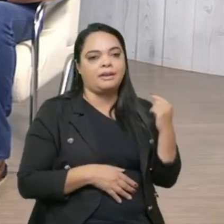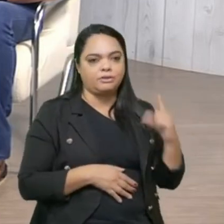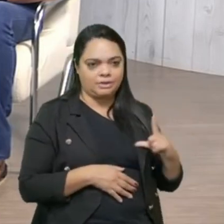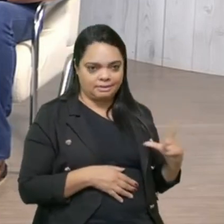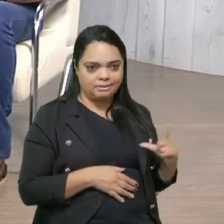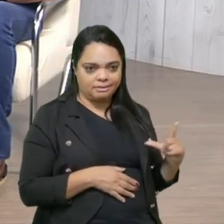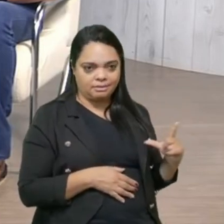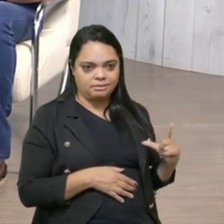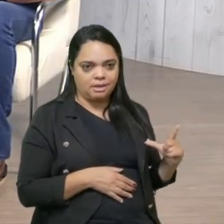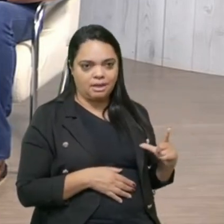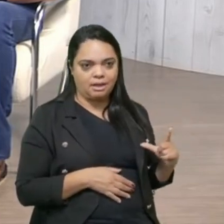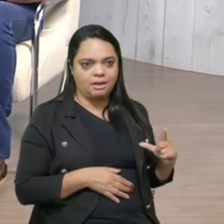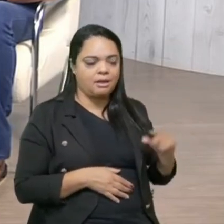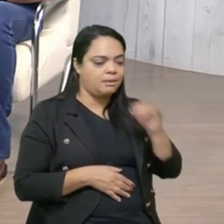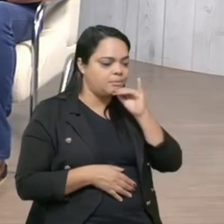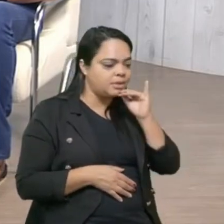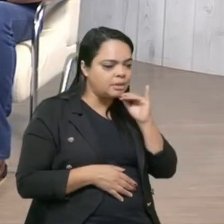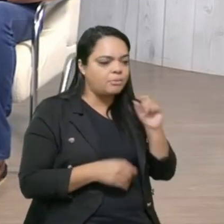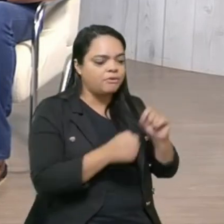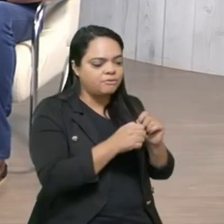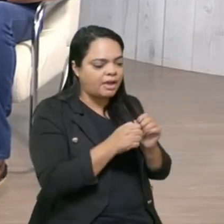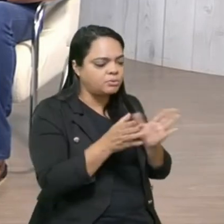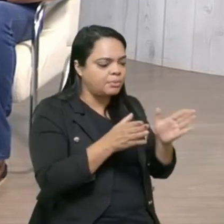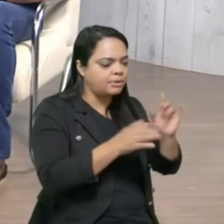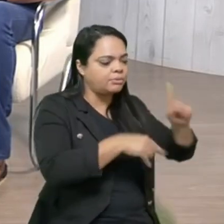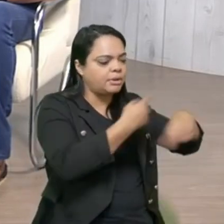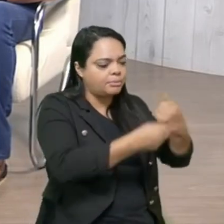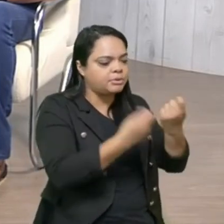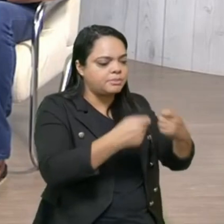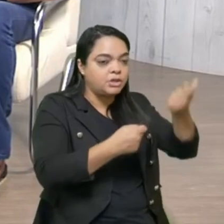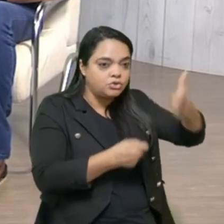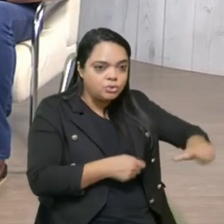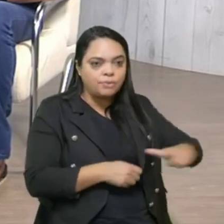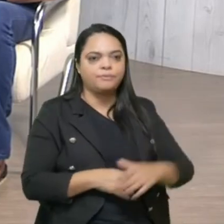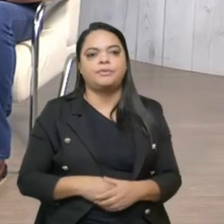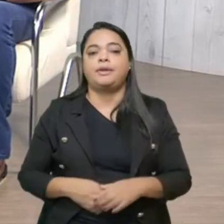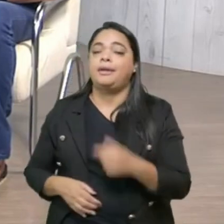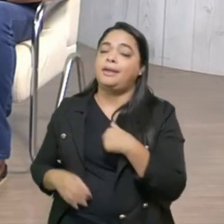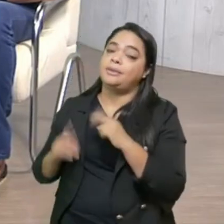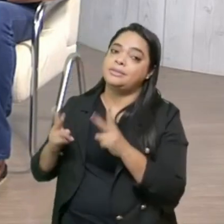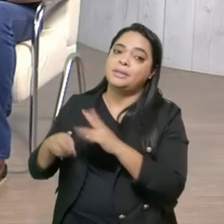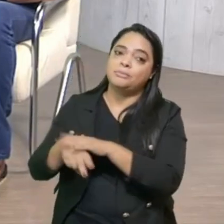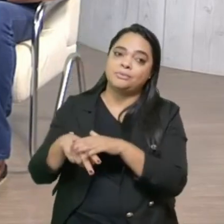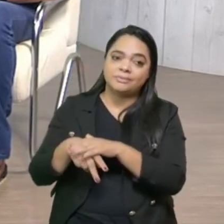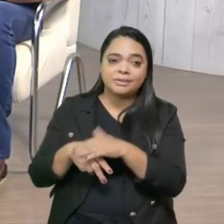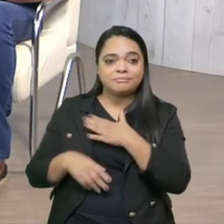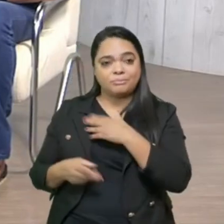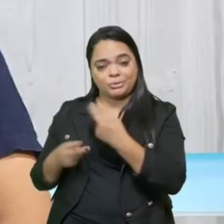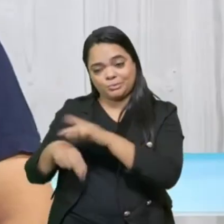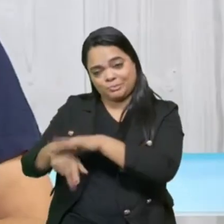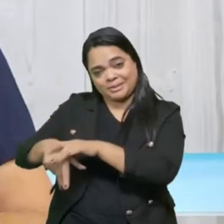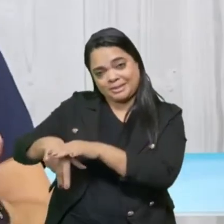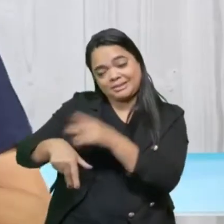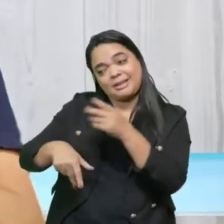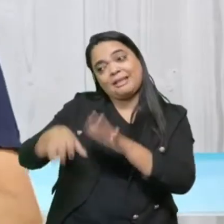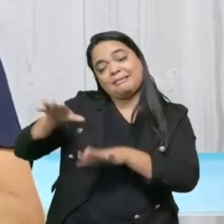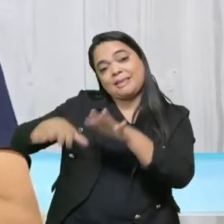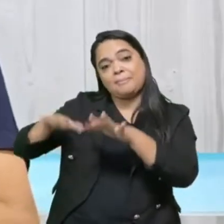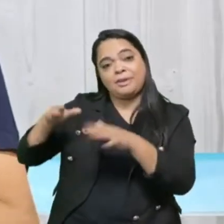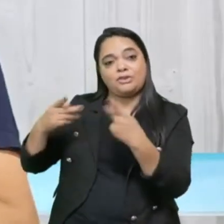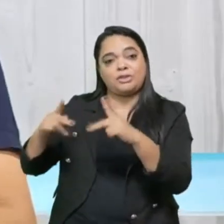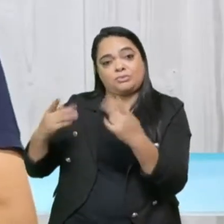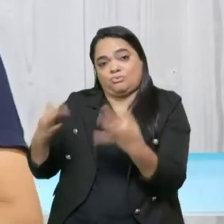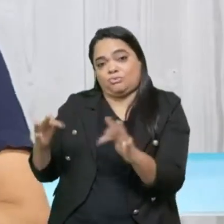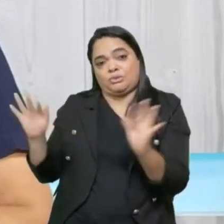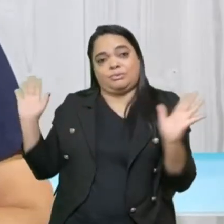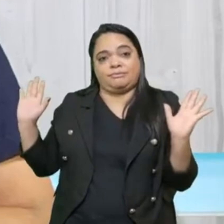prazo de validade, depois tem que fazer de novo, como que funciona? Eu sempre falo para meus pacientes o seguinte, vai depender muito da sua lesão. Existe algumas lesões assim, né, da sua